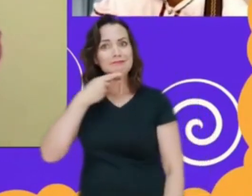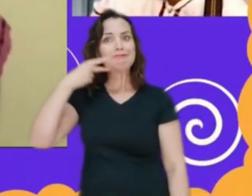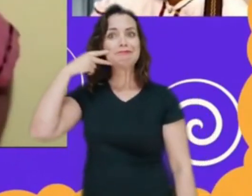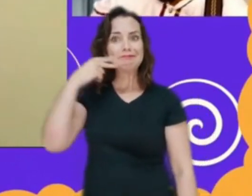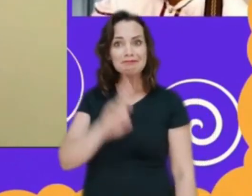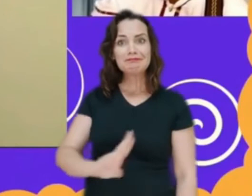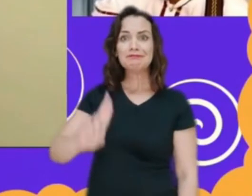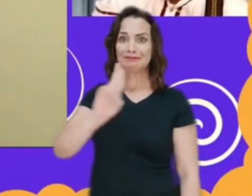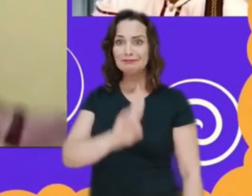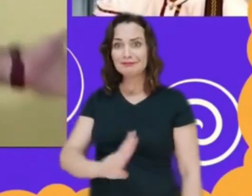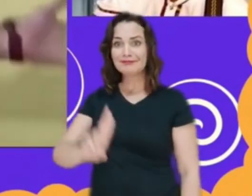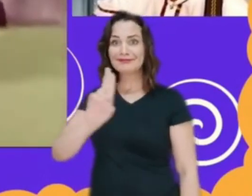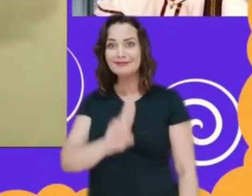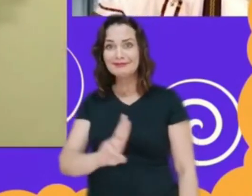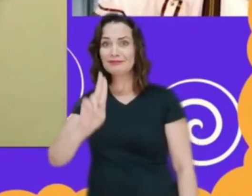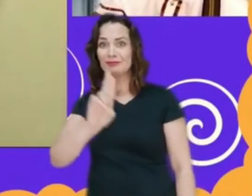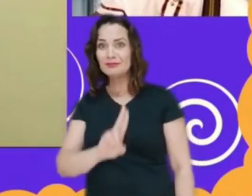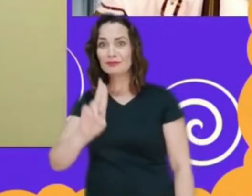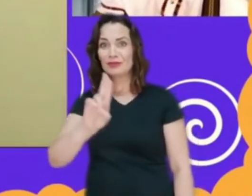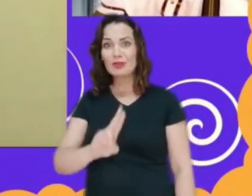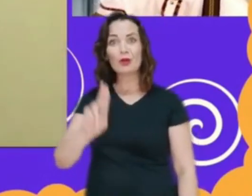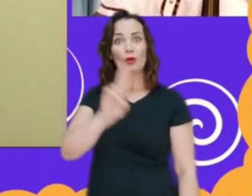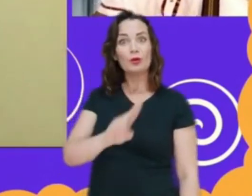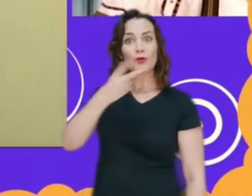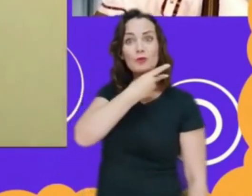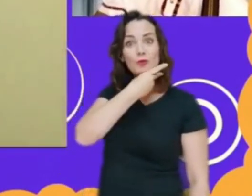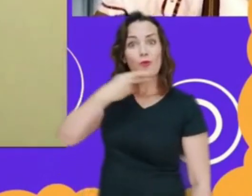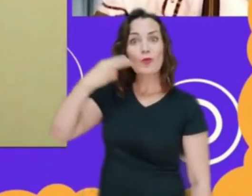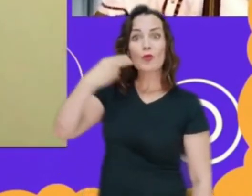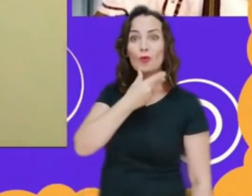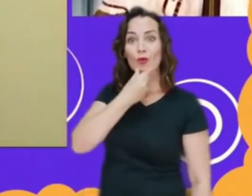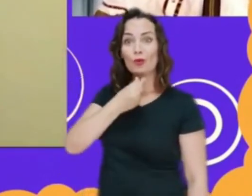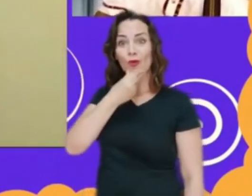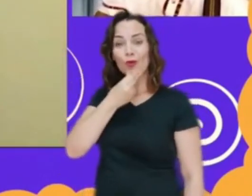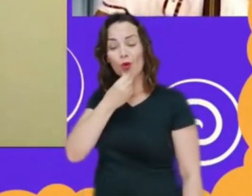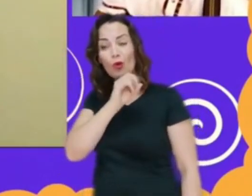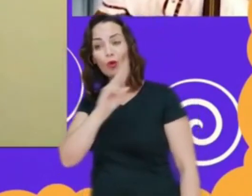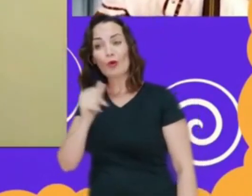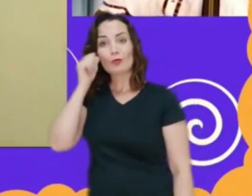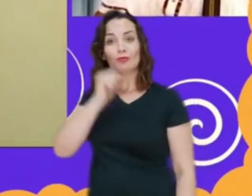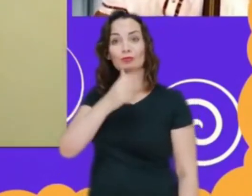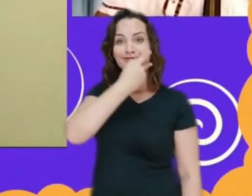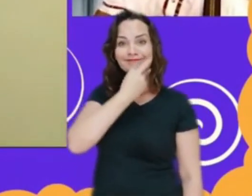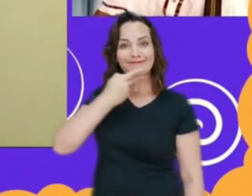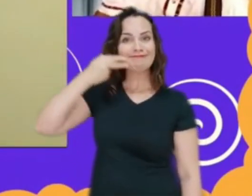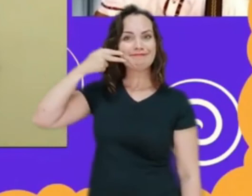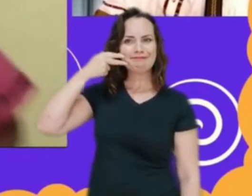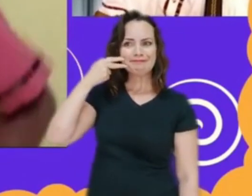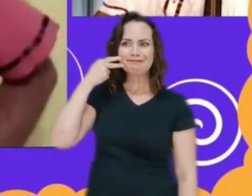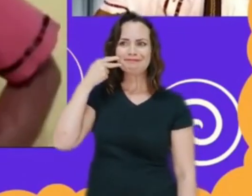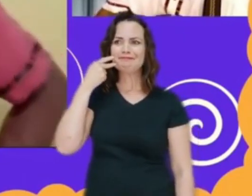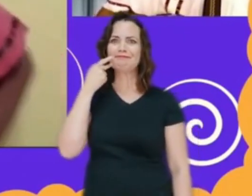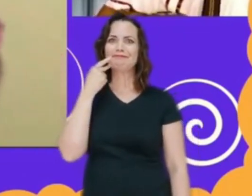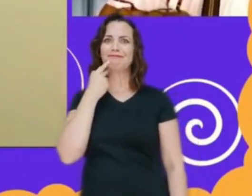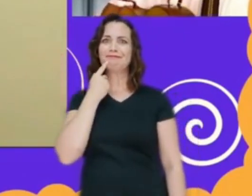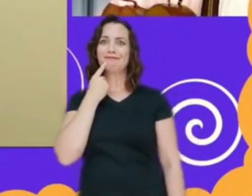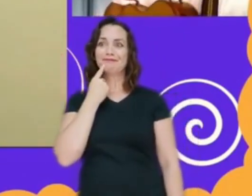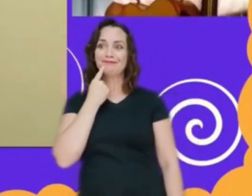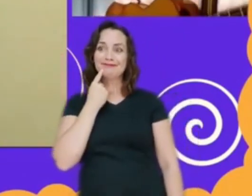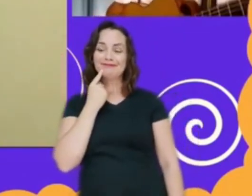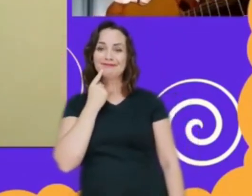meninas Só de calcinha, inha, inha Só de cueca, éca, éca Só de calcinha, inha, inha